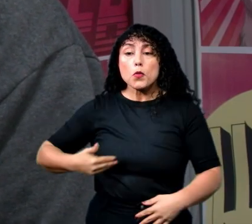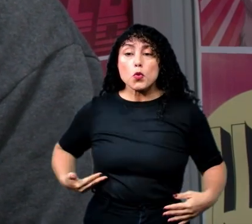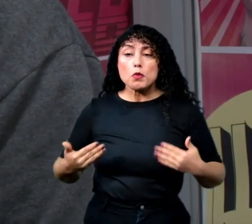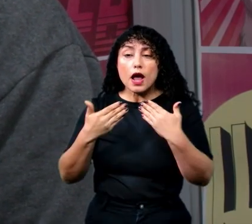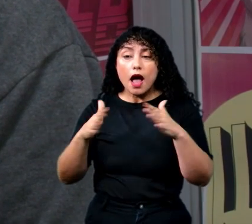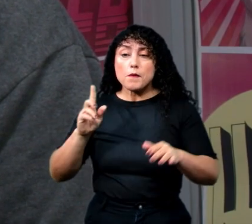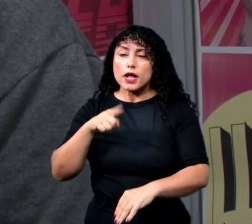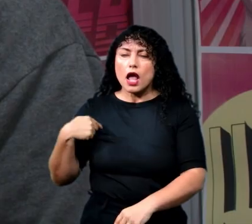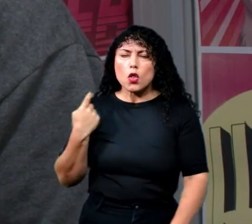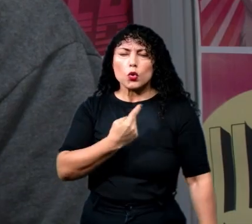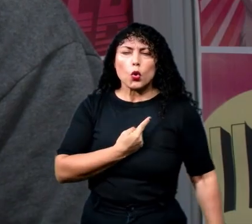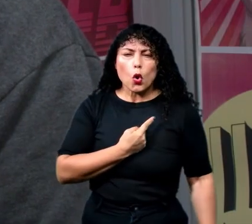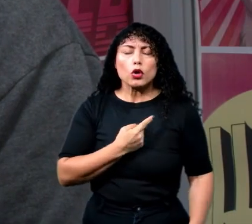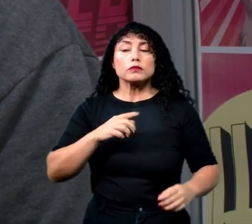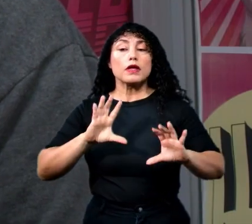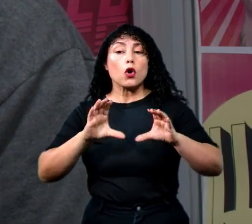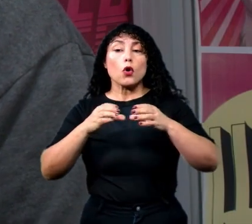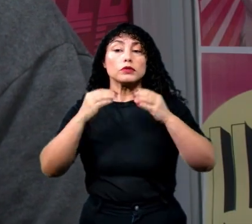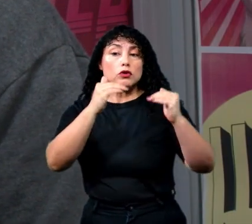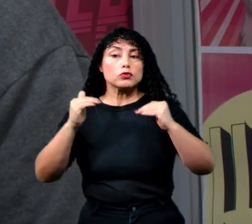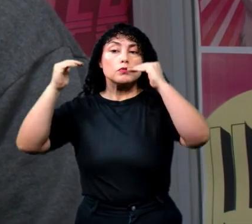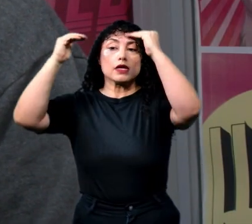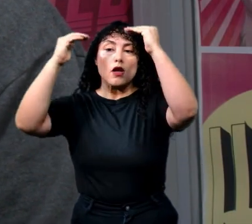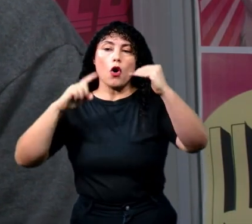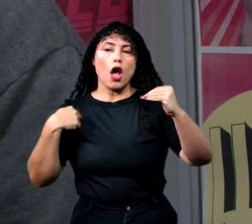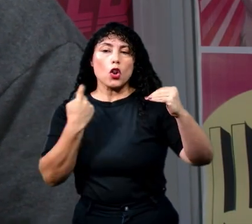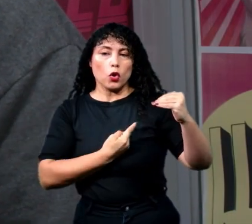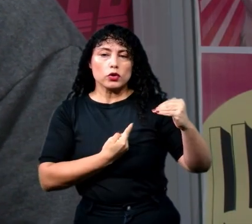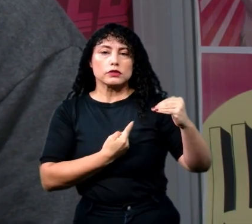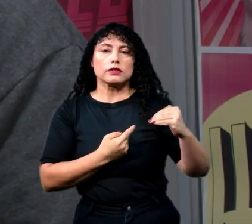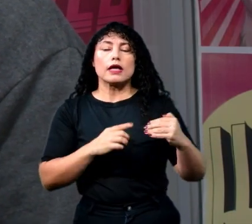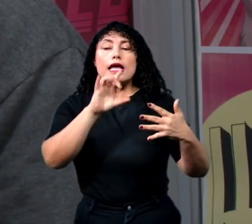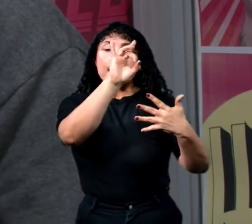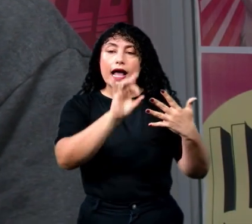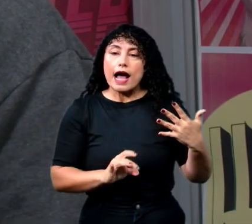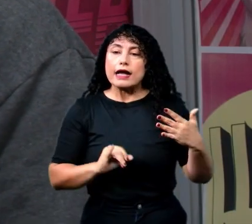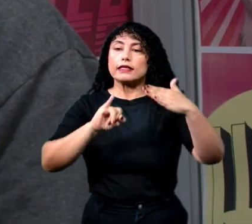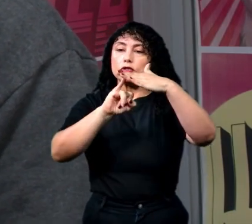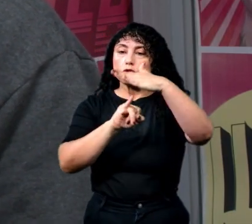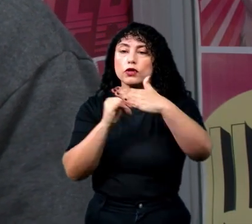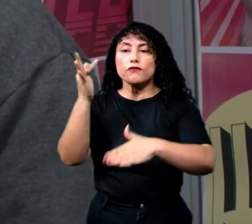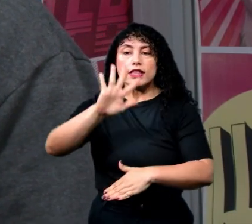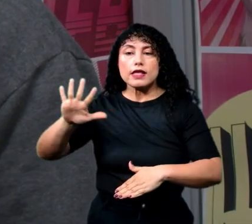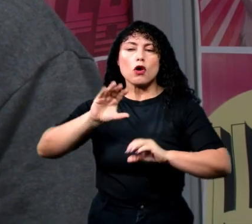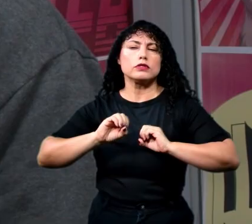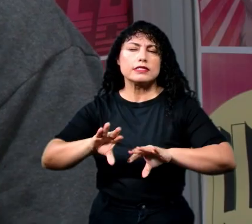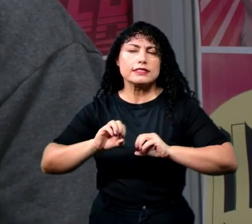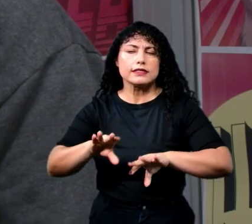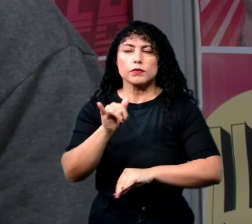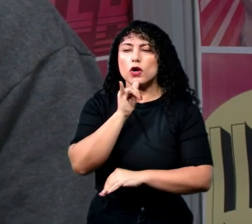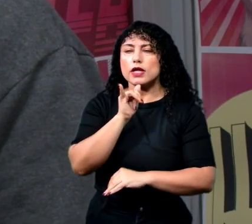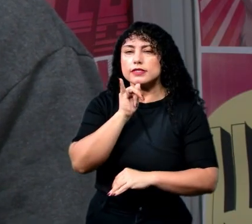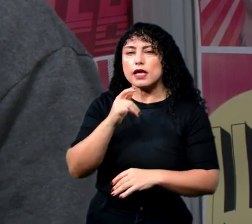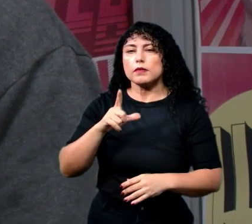dizer assim, não é uma comissão superior à nossa, né? Então, cada instituição federal de ensino, por exemplo,